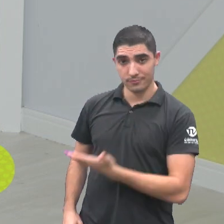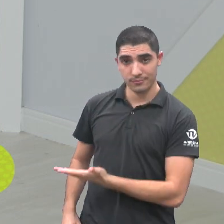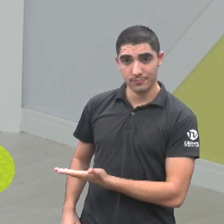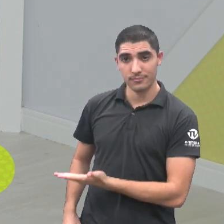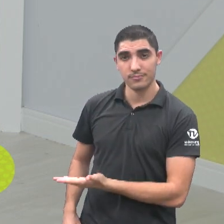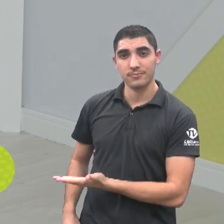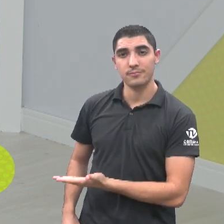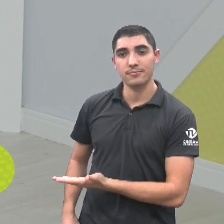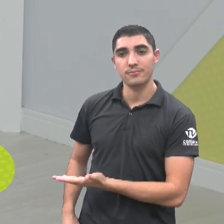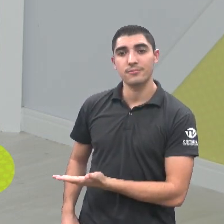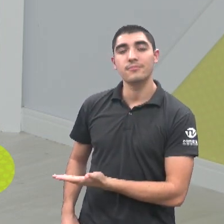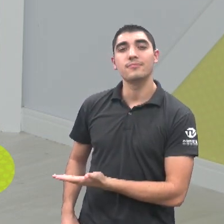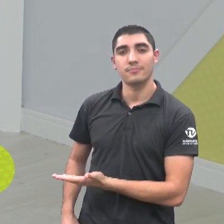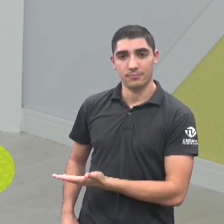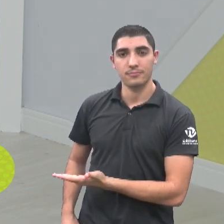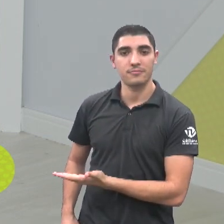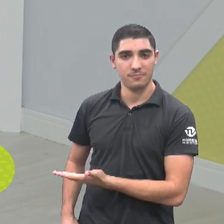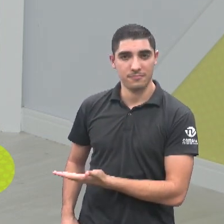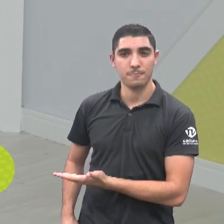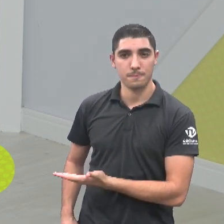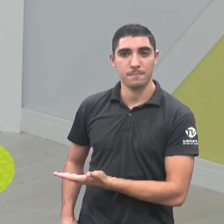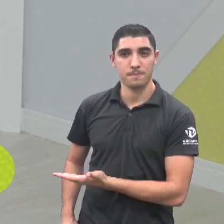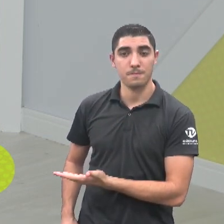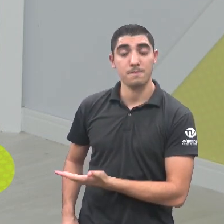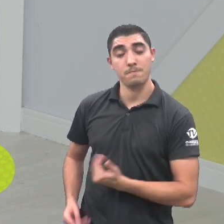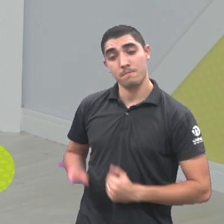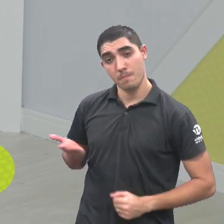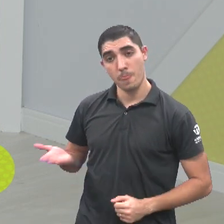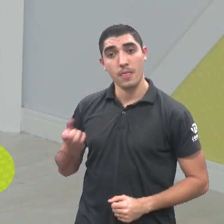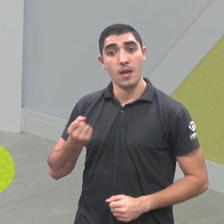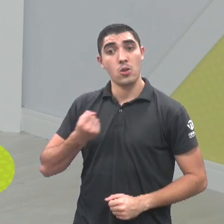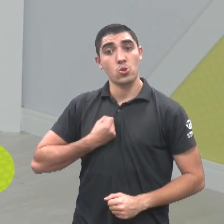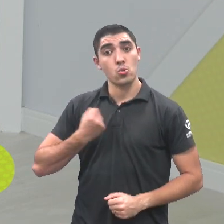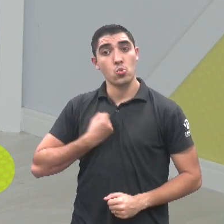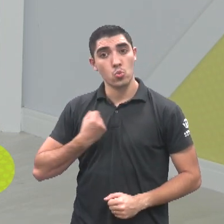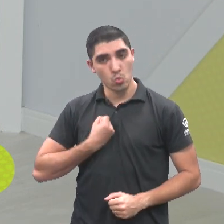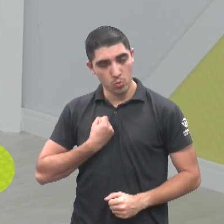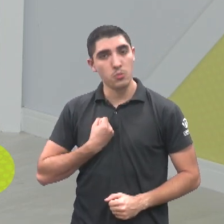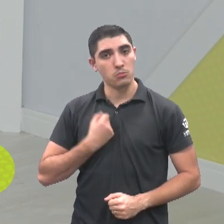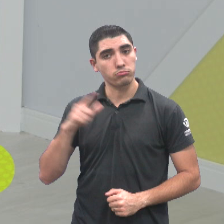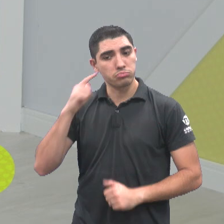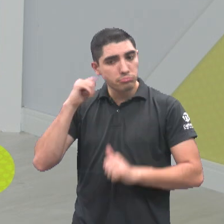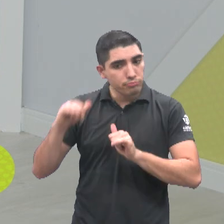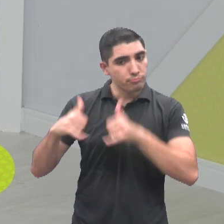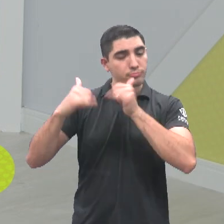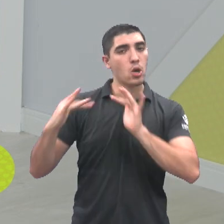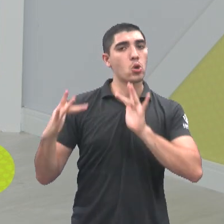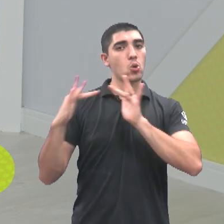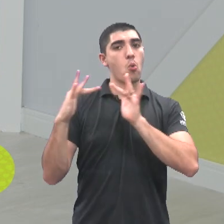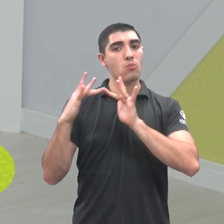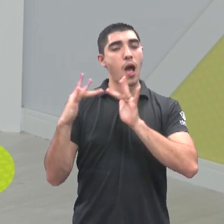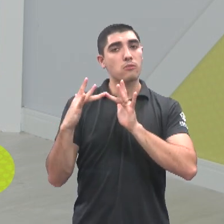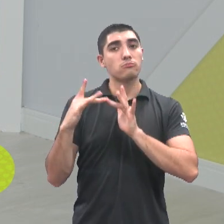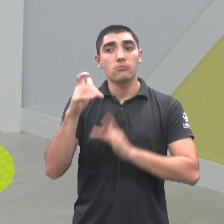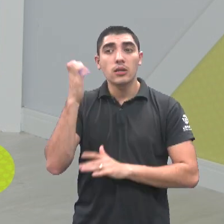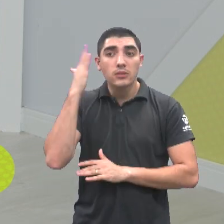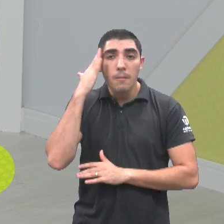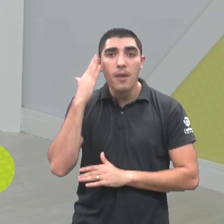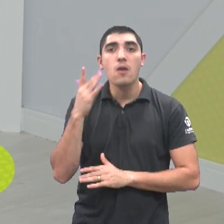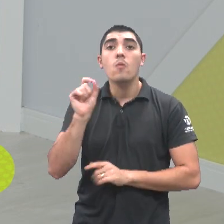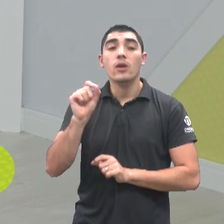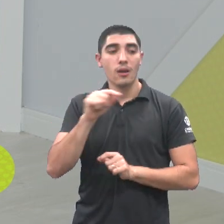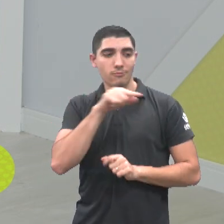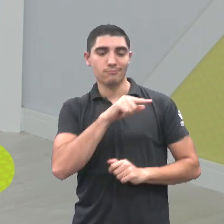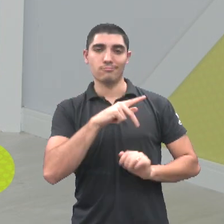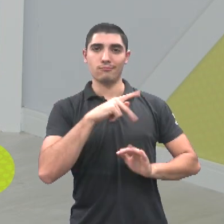39328600, tem os ramais também 8602 e 8625, é o Atleta Cidadão, aí trazendo jovens